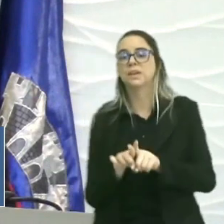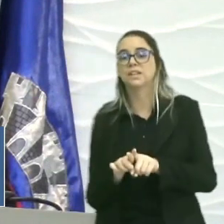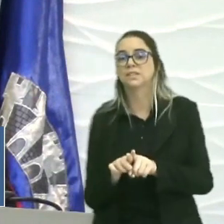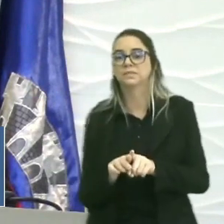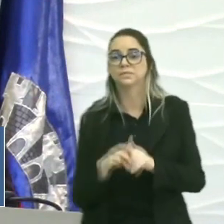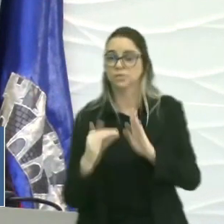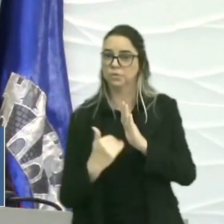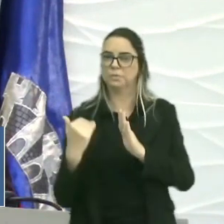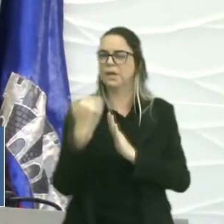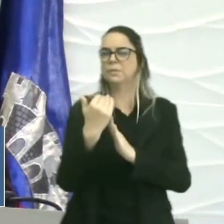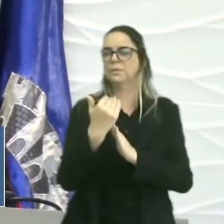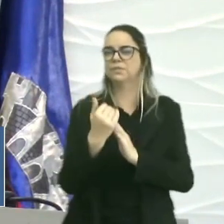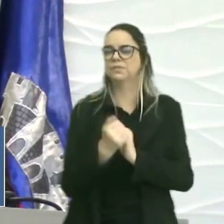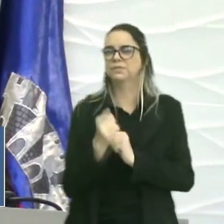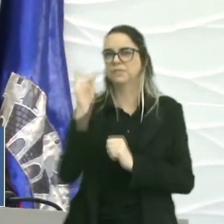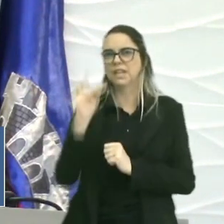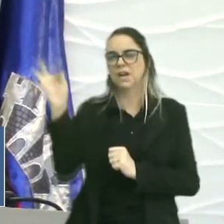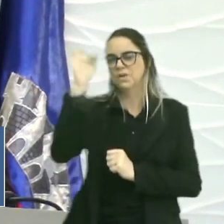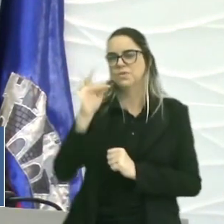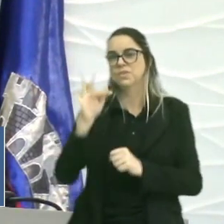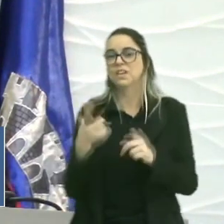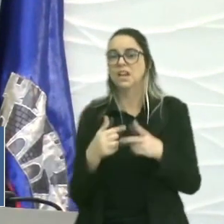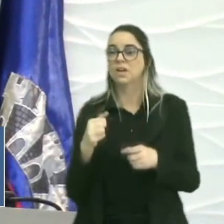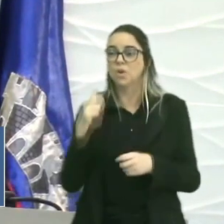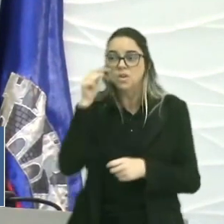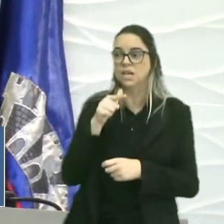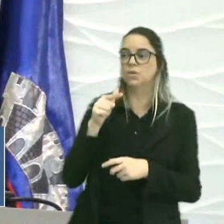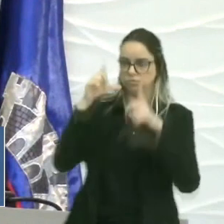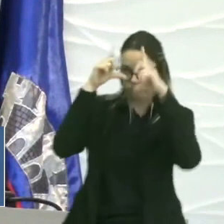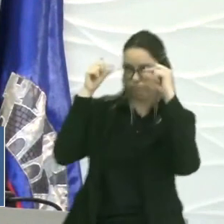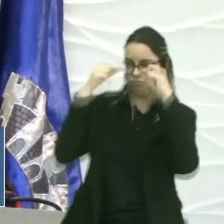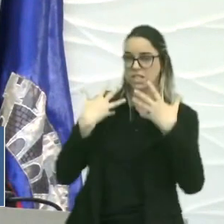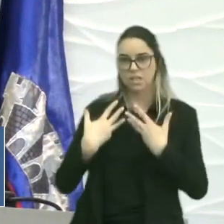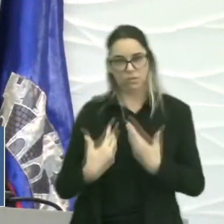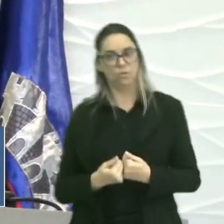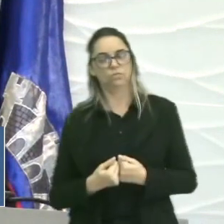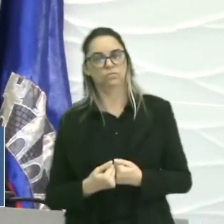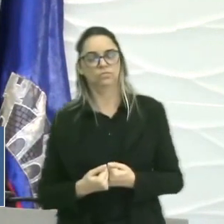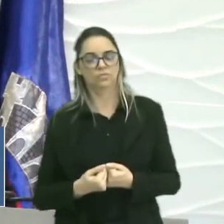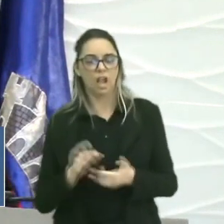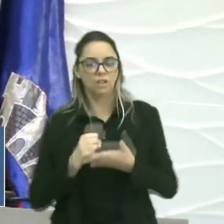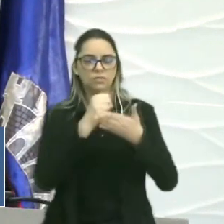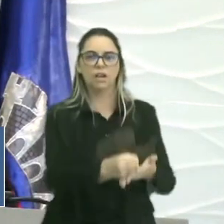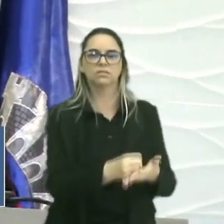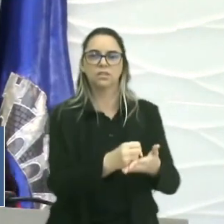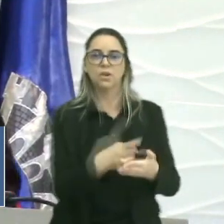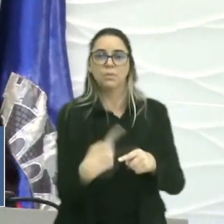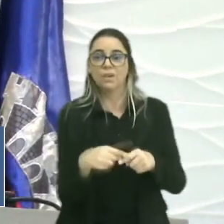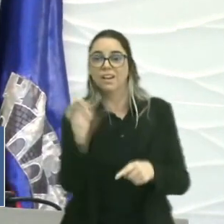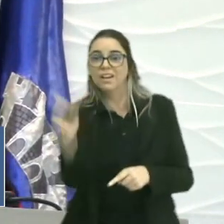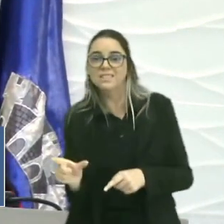Federal dando a decisão favorável a esses profissionais que tanto faz a saúde dos nossos